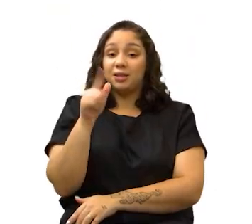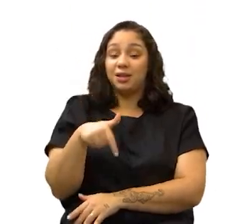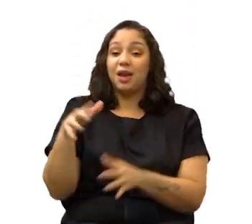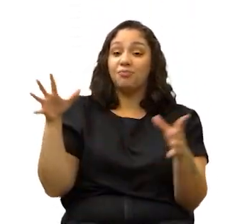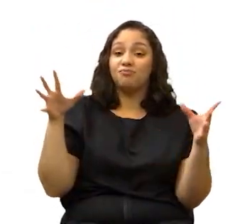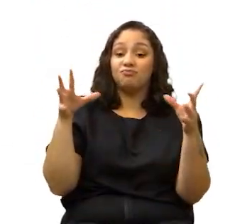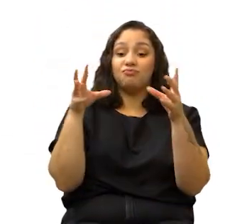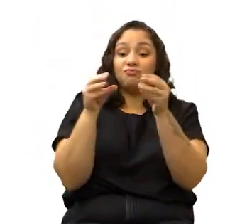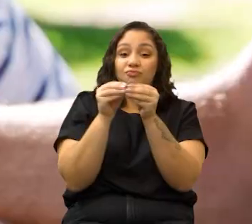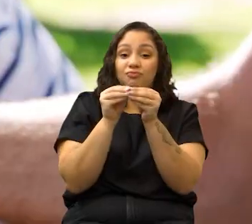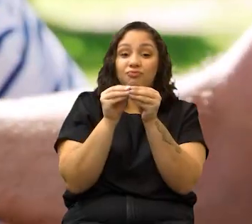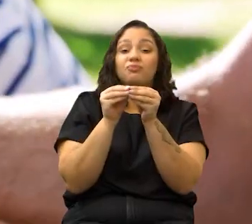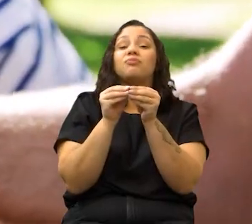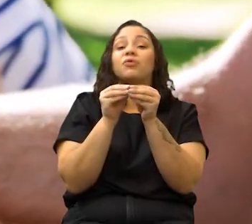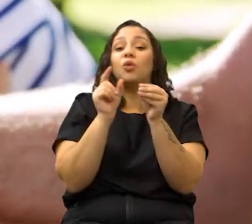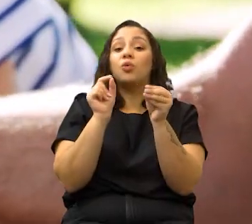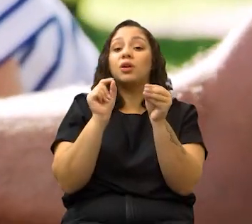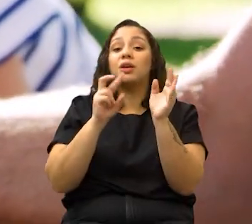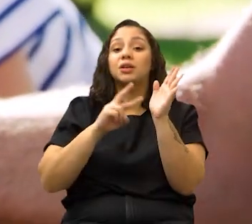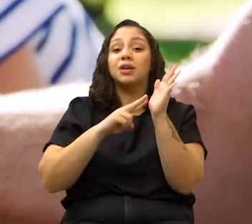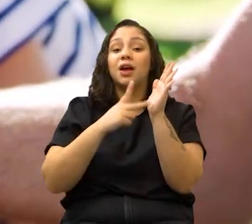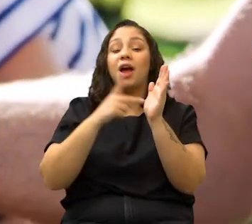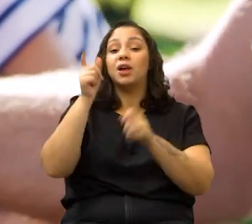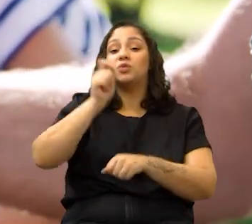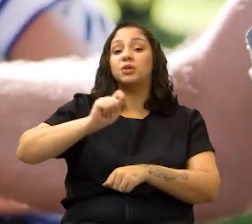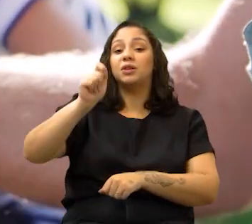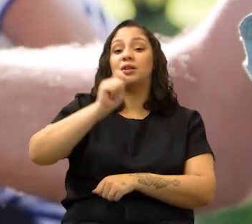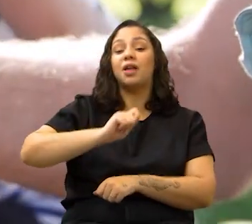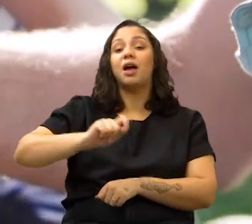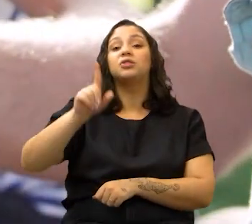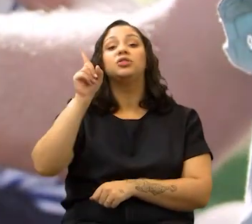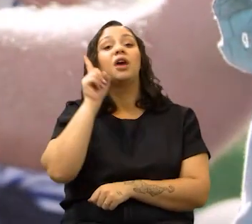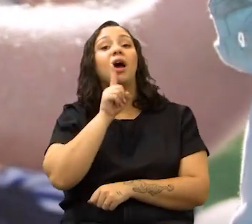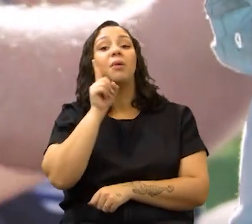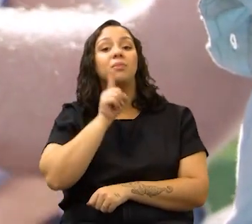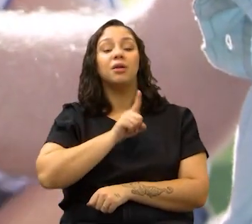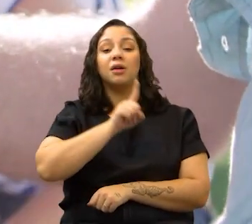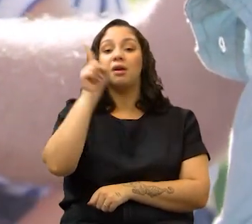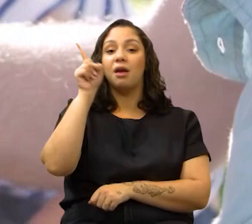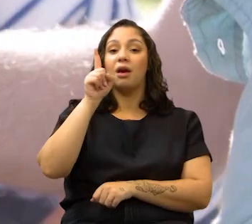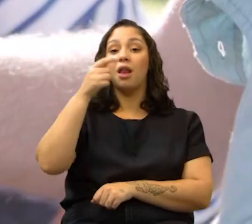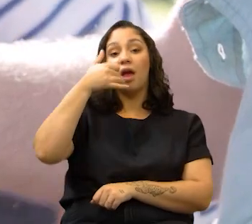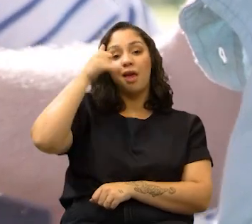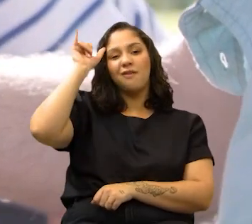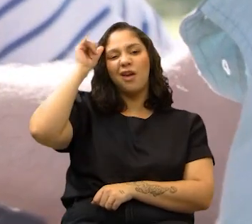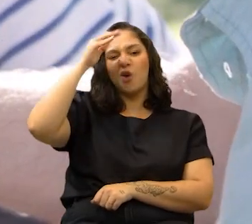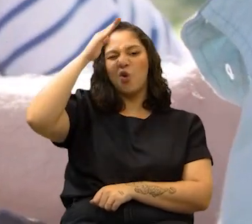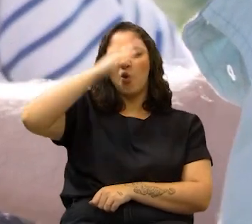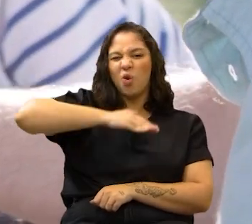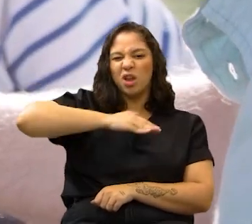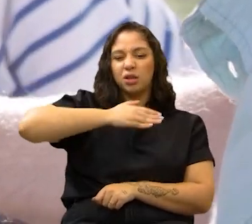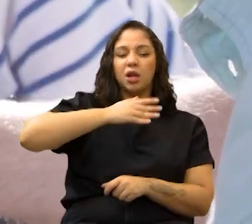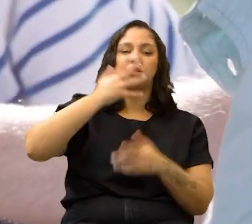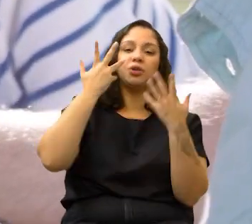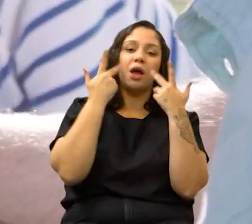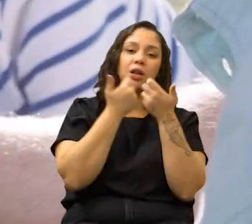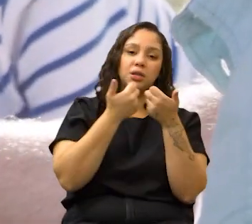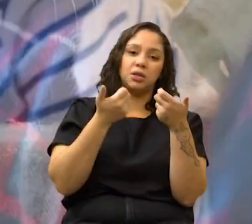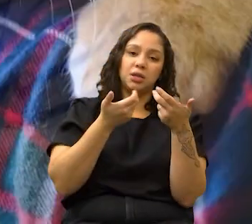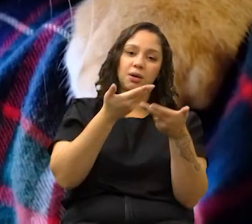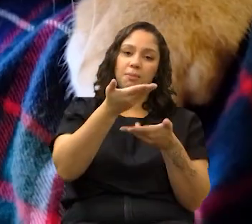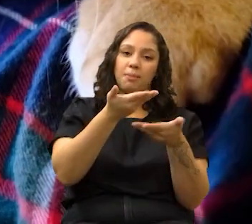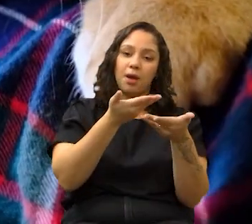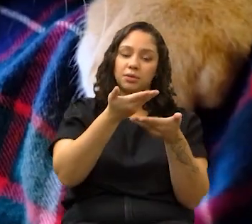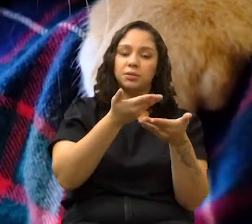ASPCA, sigla que traduzida significa Sociedade Americana para a Prevenção da Crueldade contra os